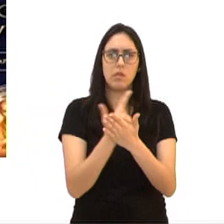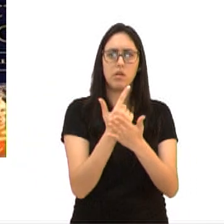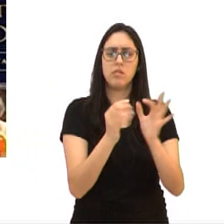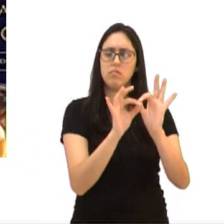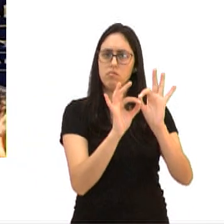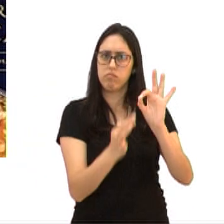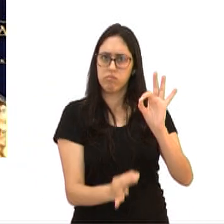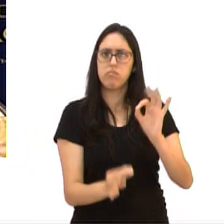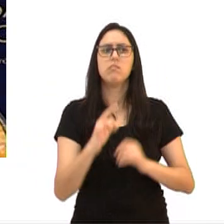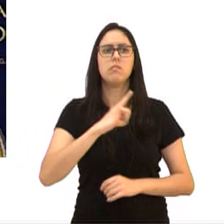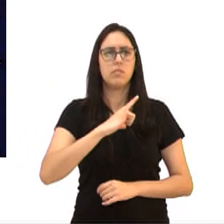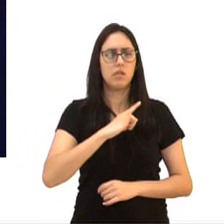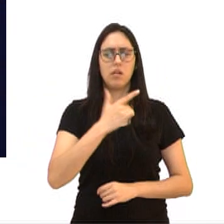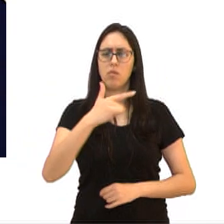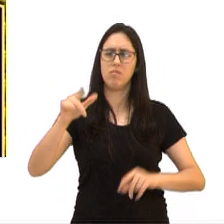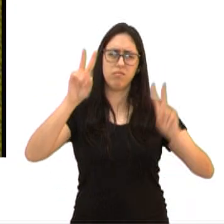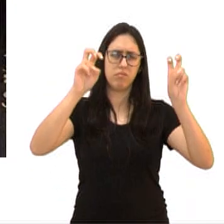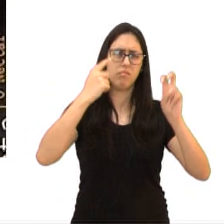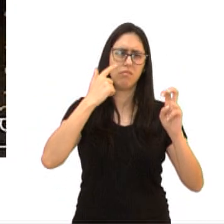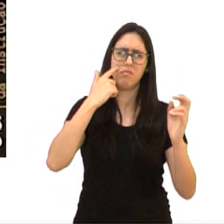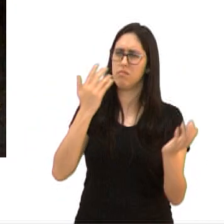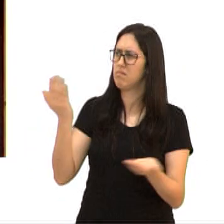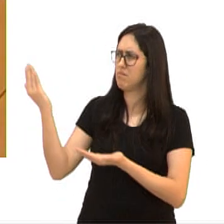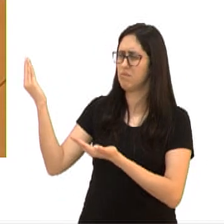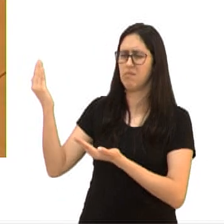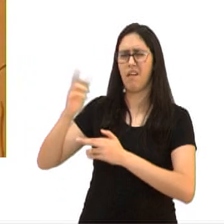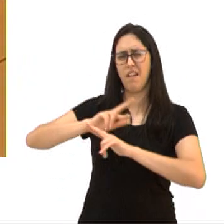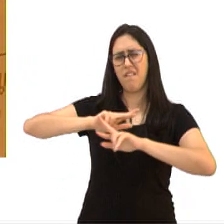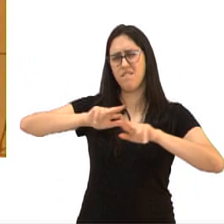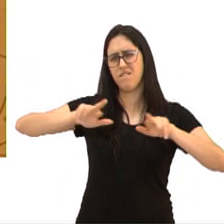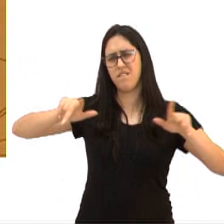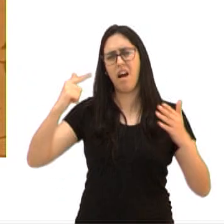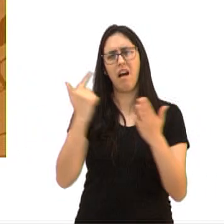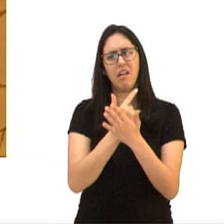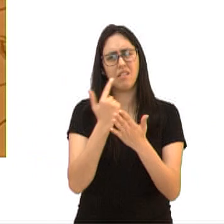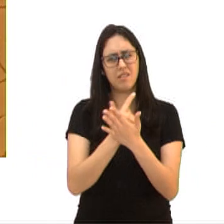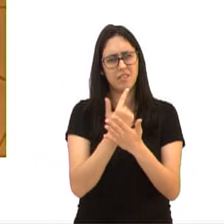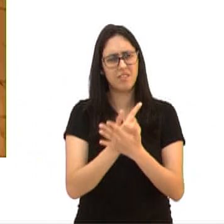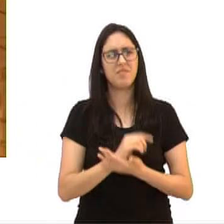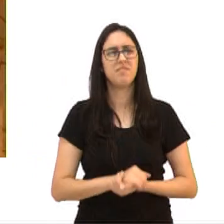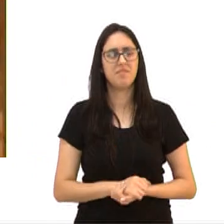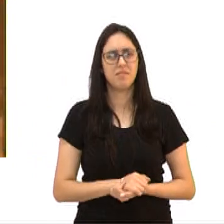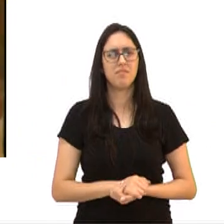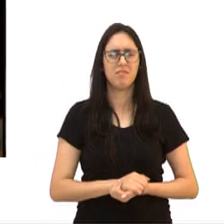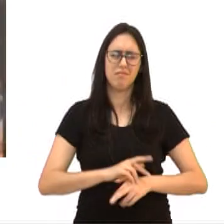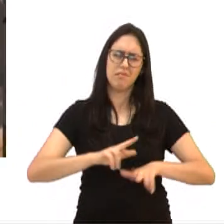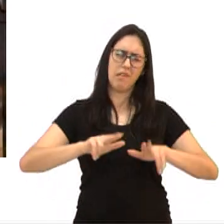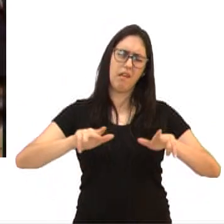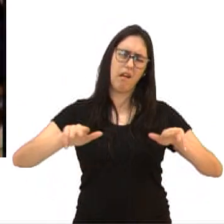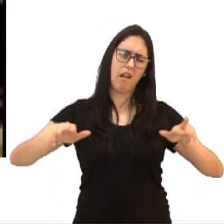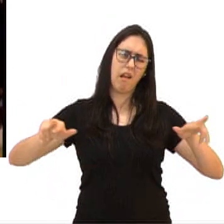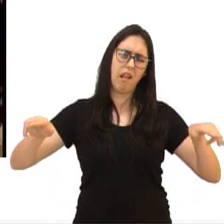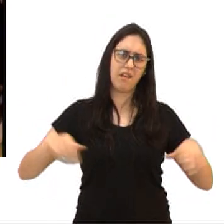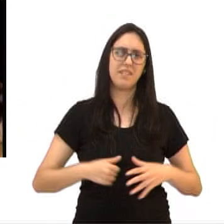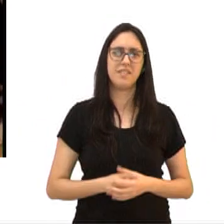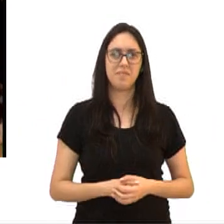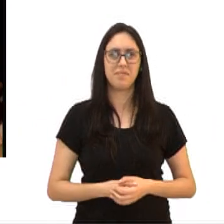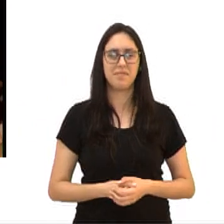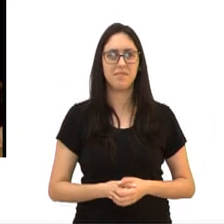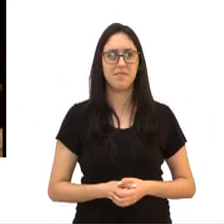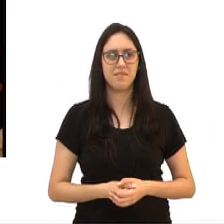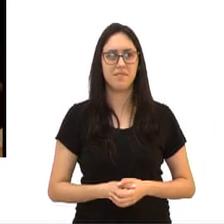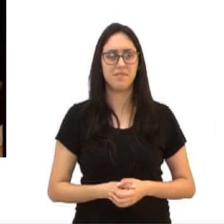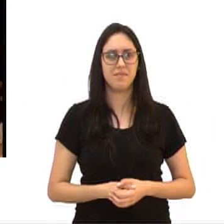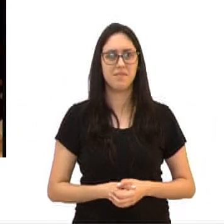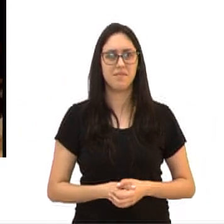o Padishamrita, o Bhakti Rasamrita Sindhu, o Shri Sopanishad, etc. Continuando nosso estudo diário